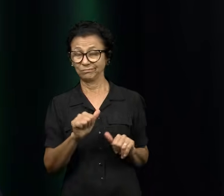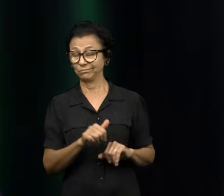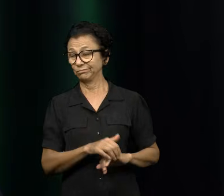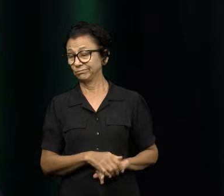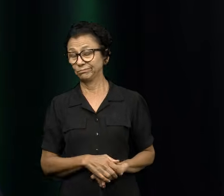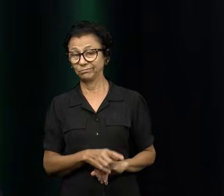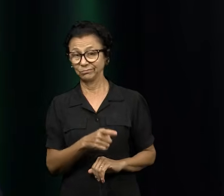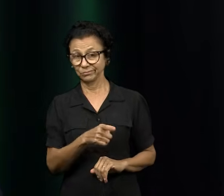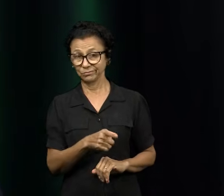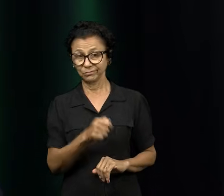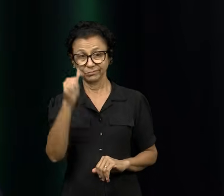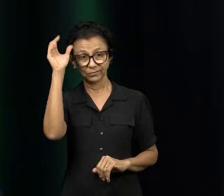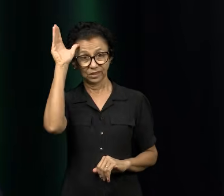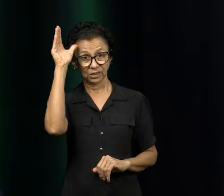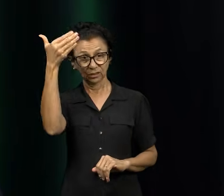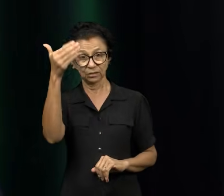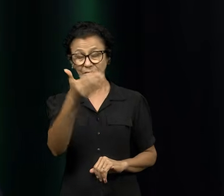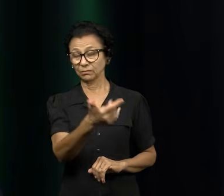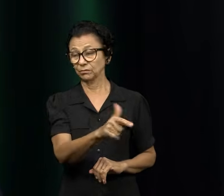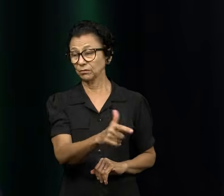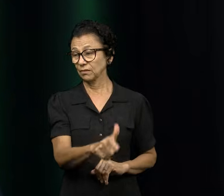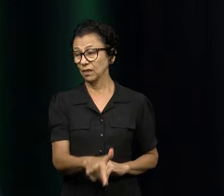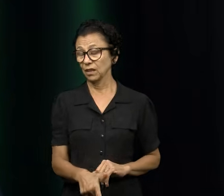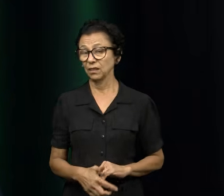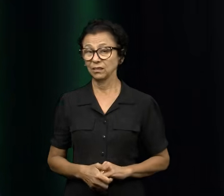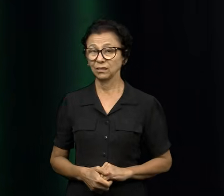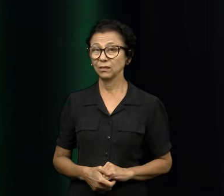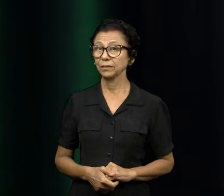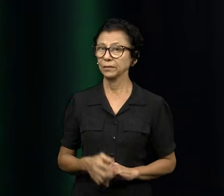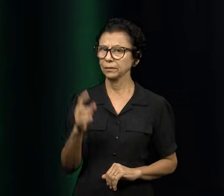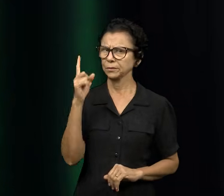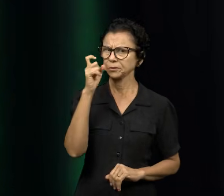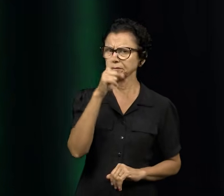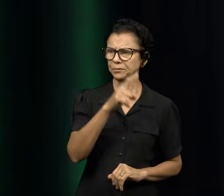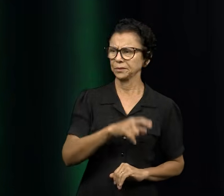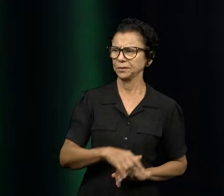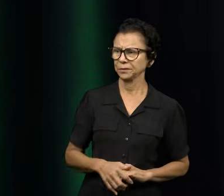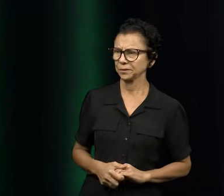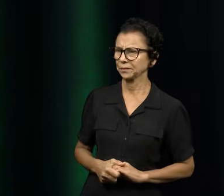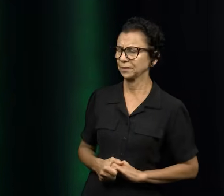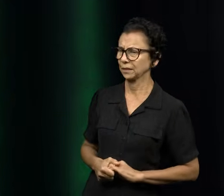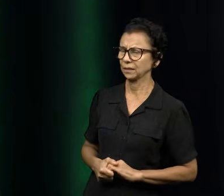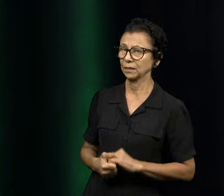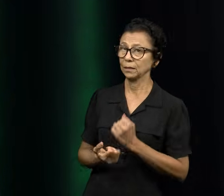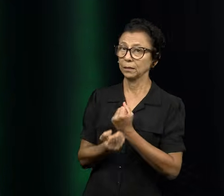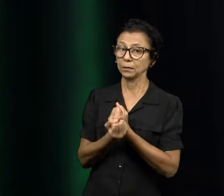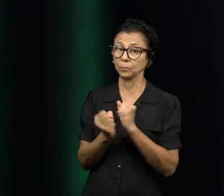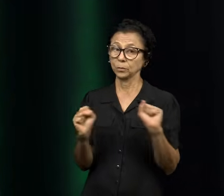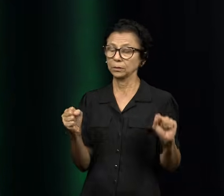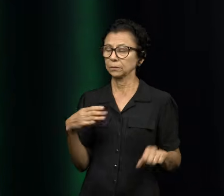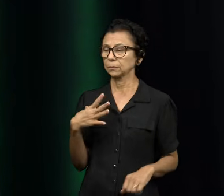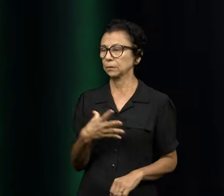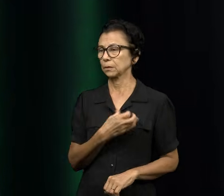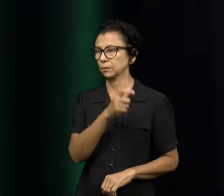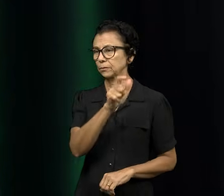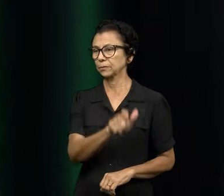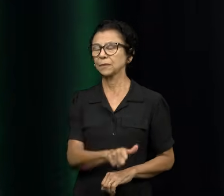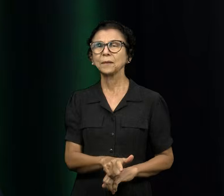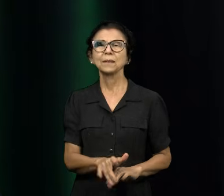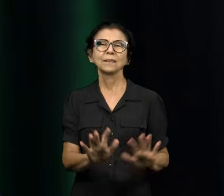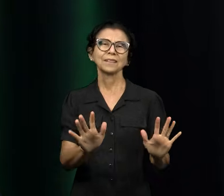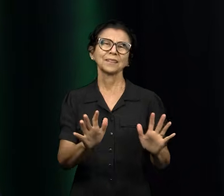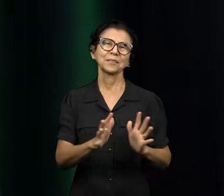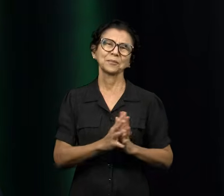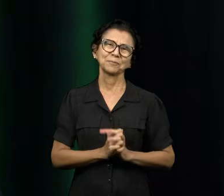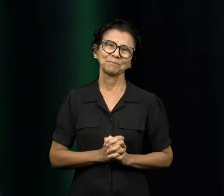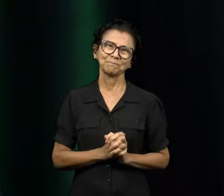Marta e Maria, dizer, Senhor, né, já cheira mal, já tem 4 dias. Às vezes a pessoa diz, mas esse é impossível que seja salvo.